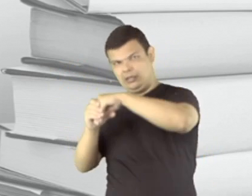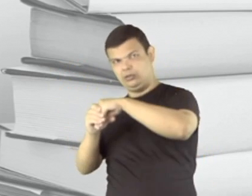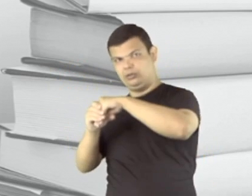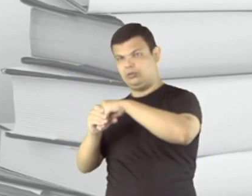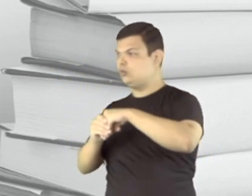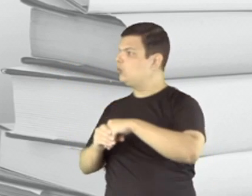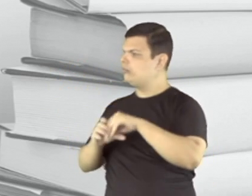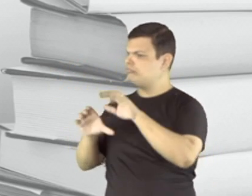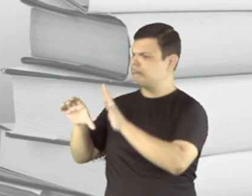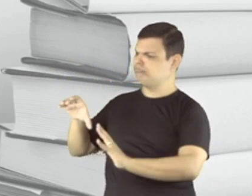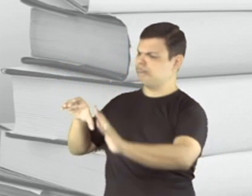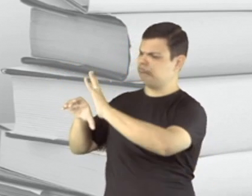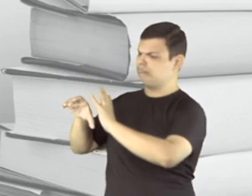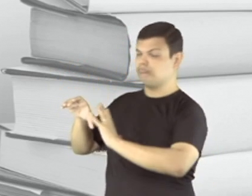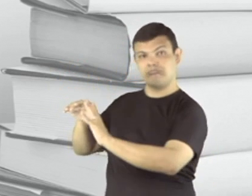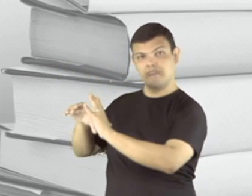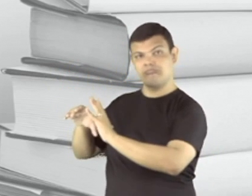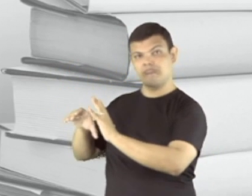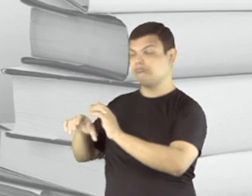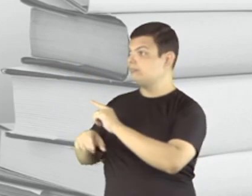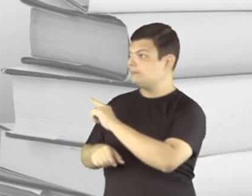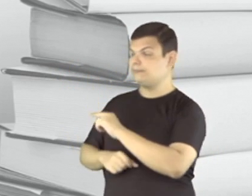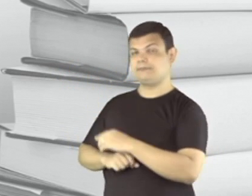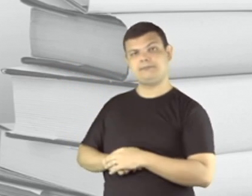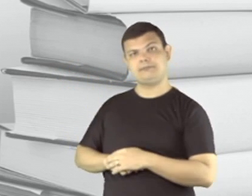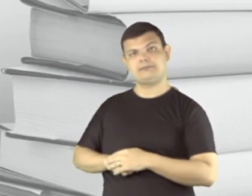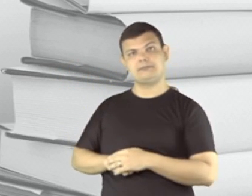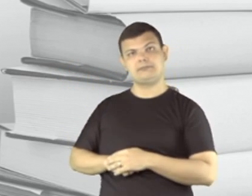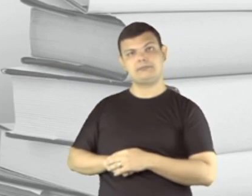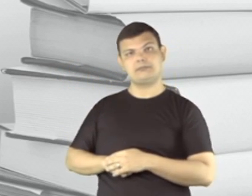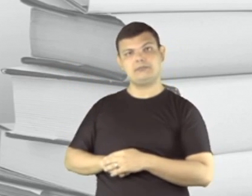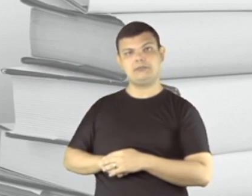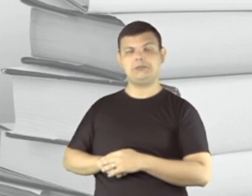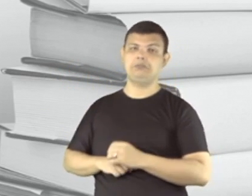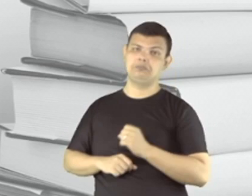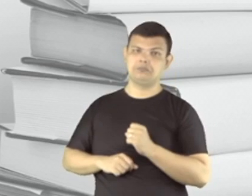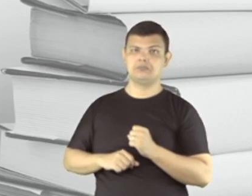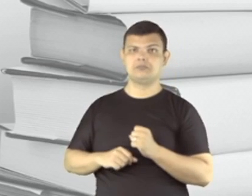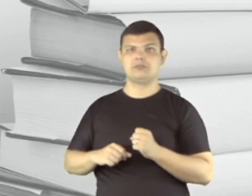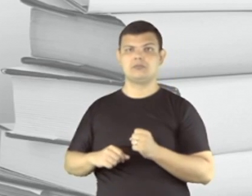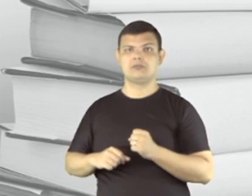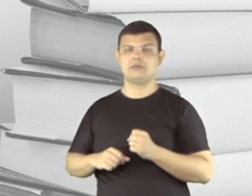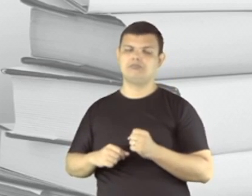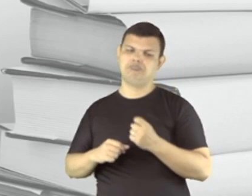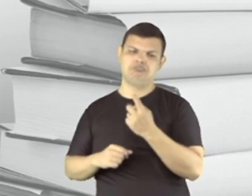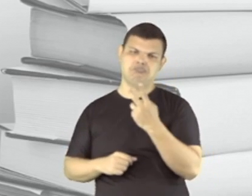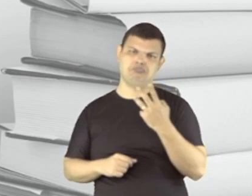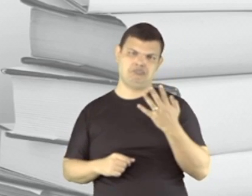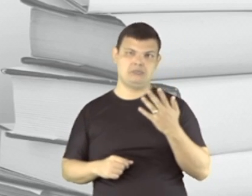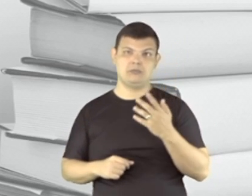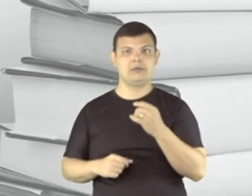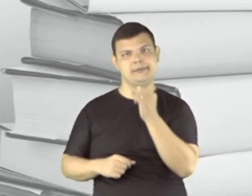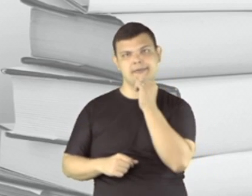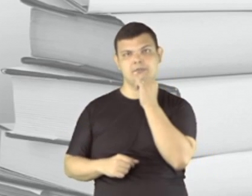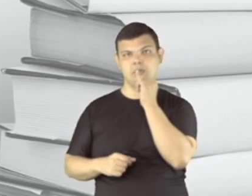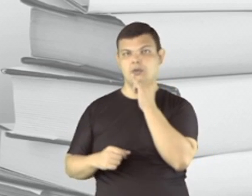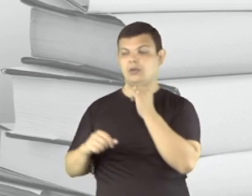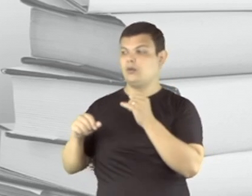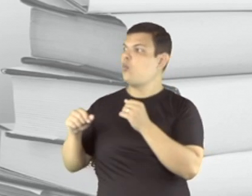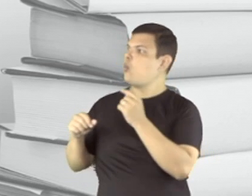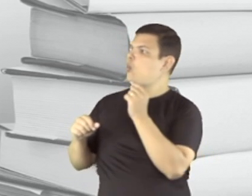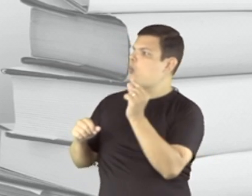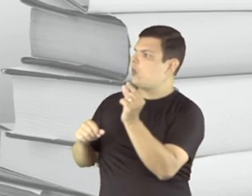da superfície da figura plana. Então aqui eu posso calcular de duas formas. Aqui eu posso contar